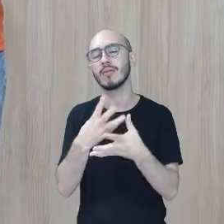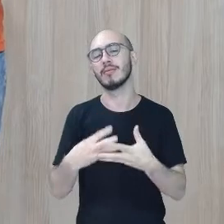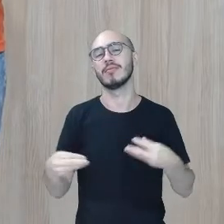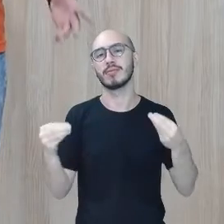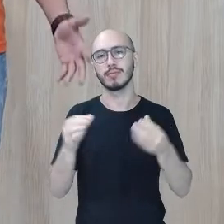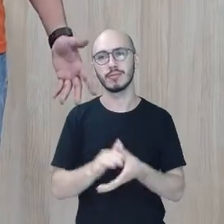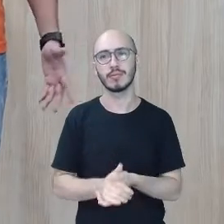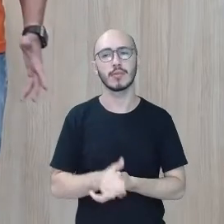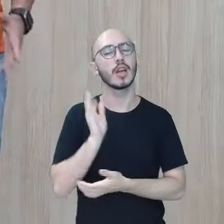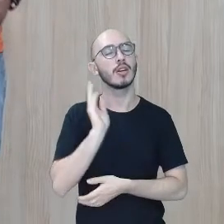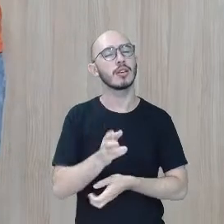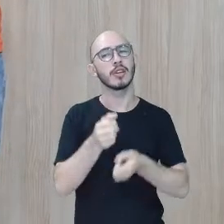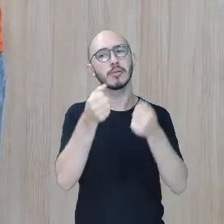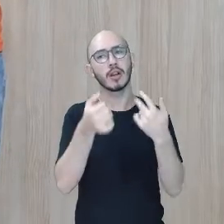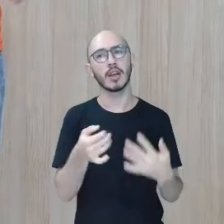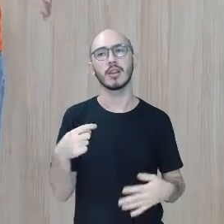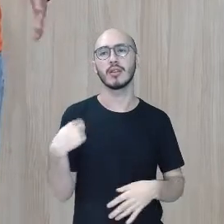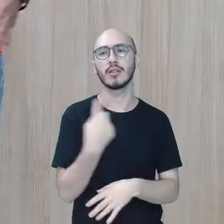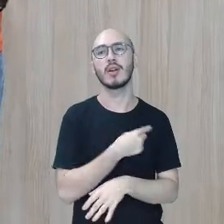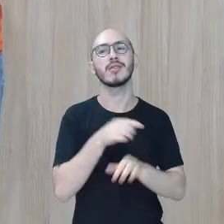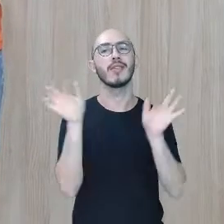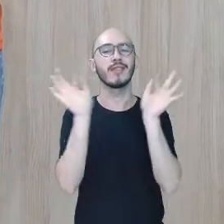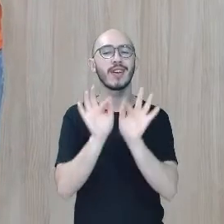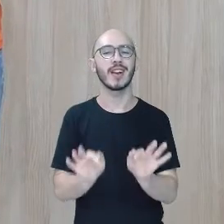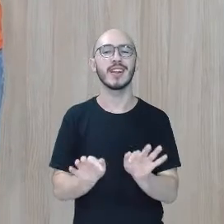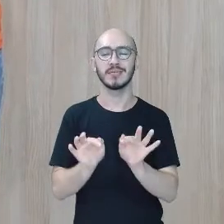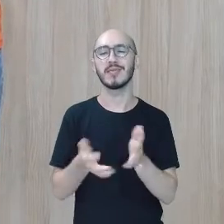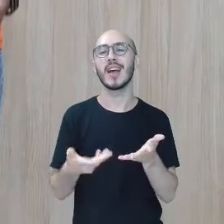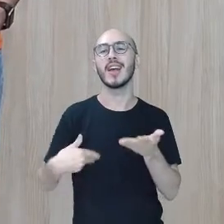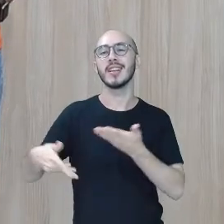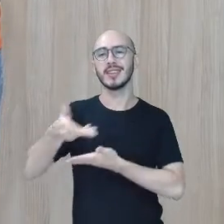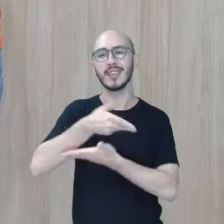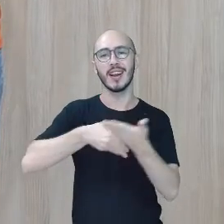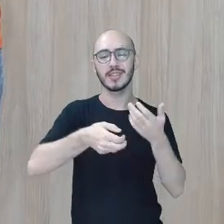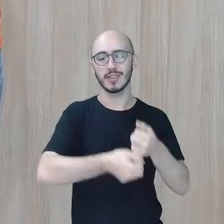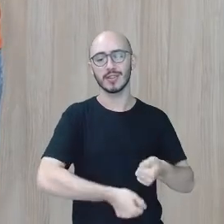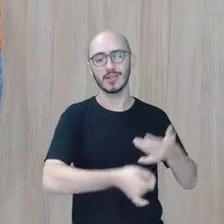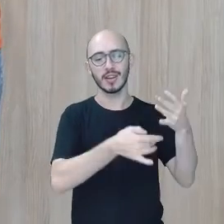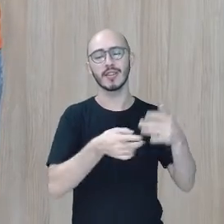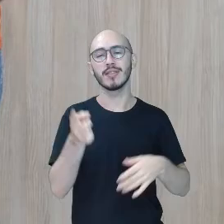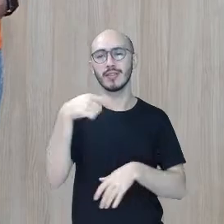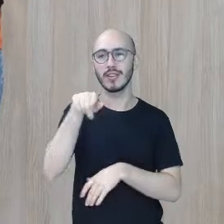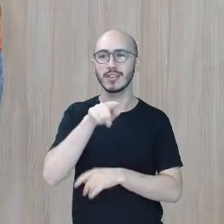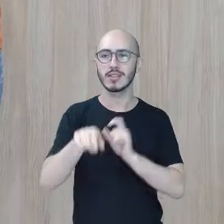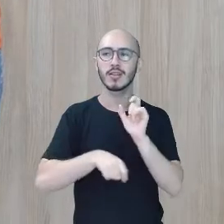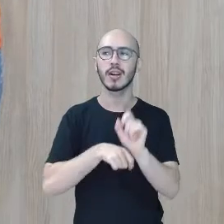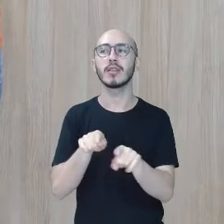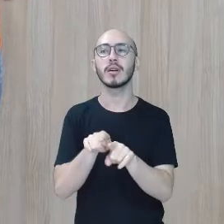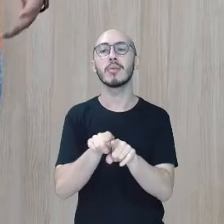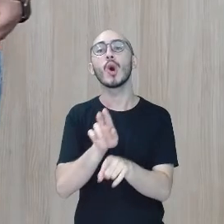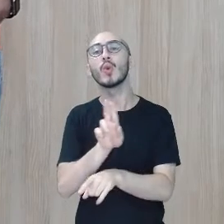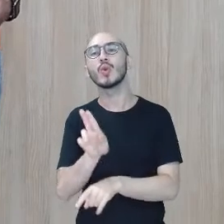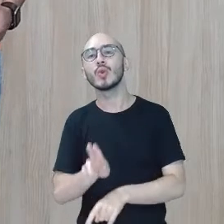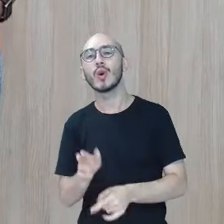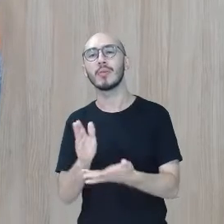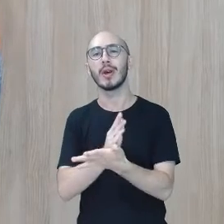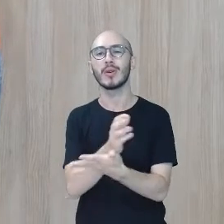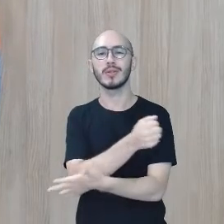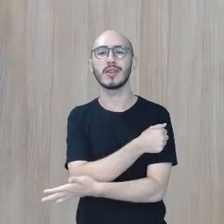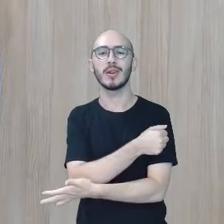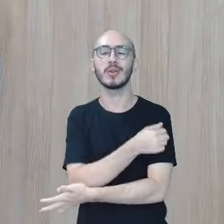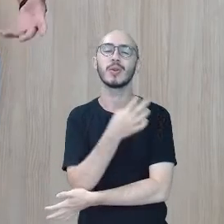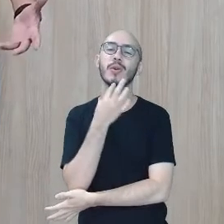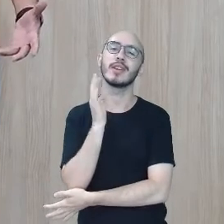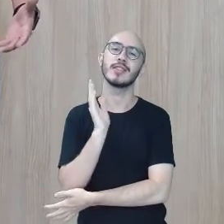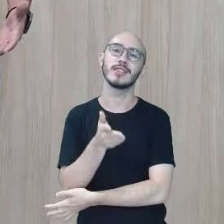bom? Como eu já falei, a gente fica bastante feliz aí com o comentário de cada um. A gente já sabe aí os nomes de alguns alunos que